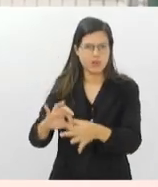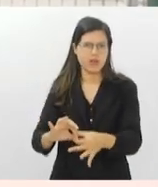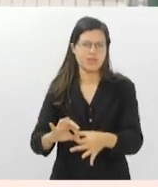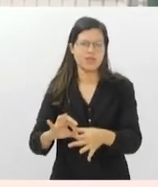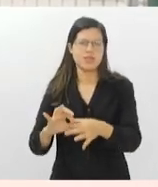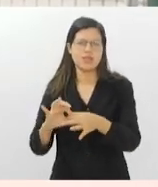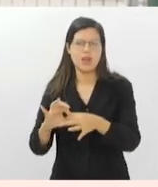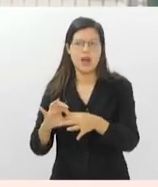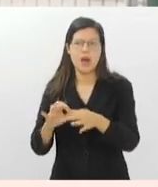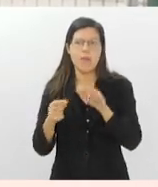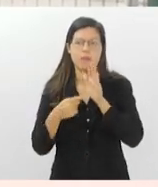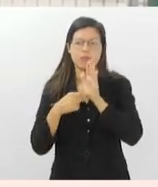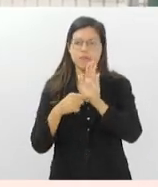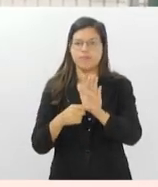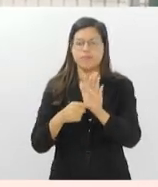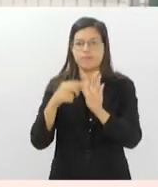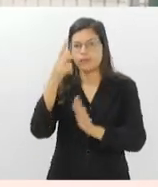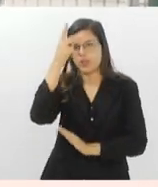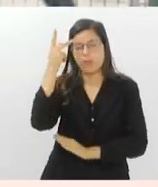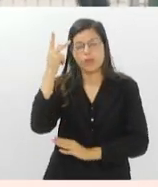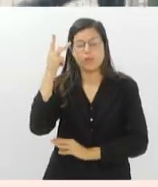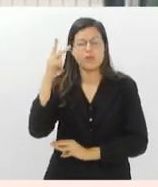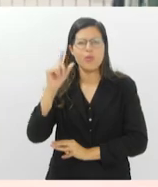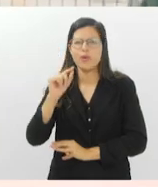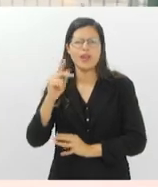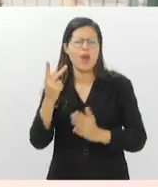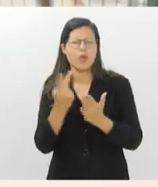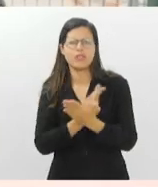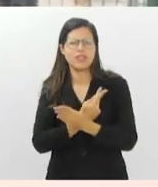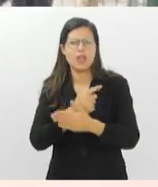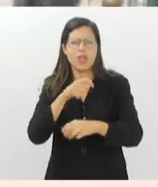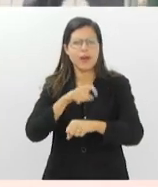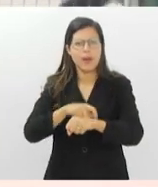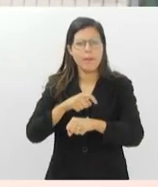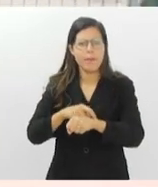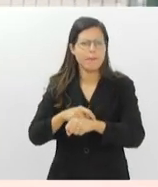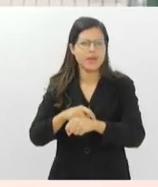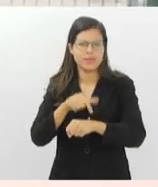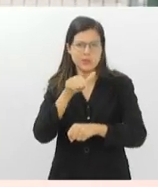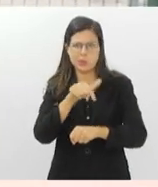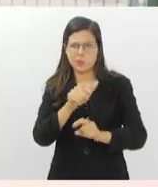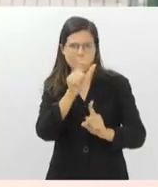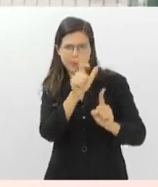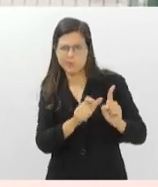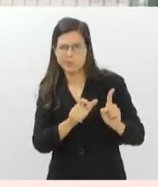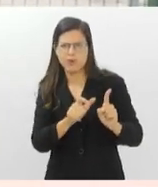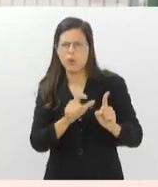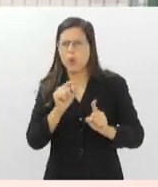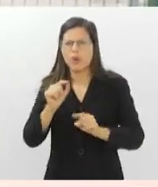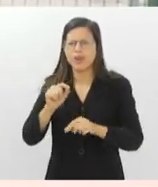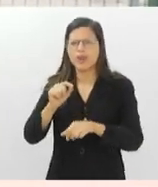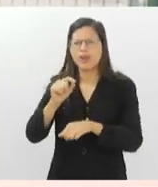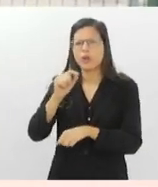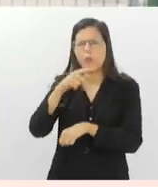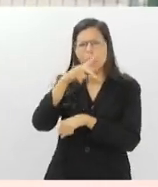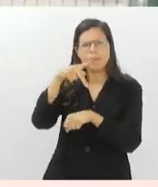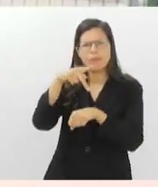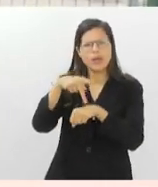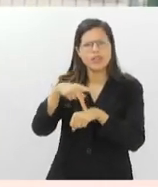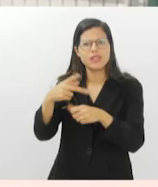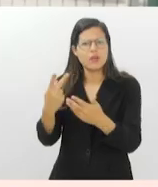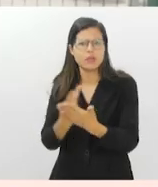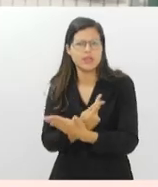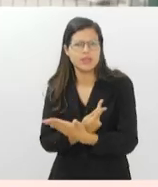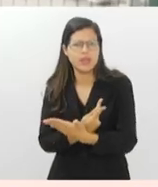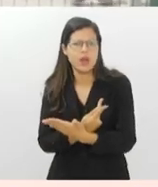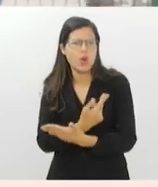trazer para as pessoas o que estava acontecendo naquele momento da vida da pessoa, né? O que o país estava vivendo, que